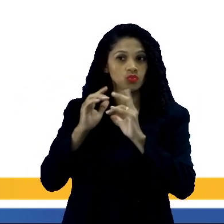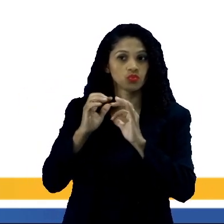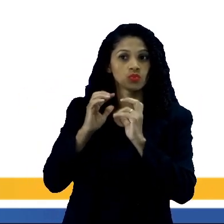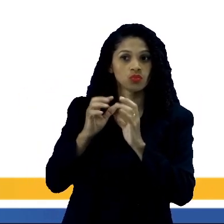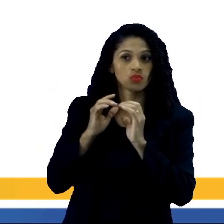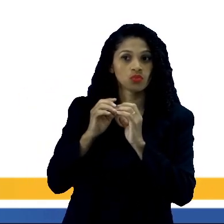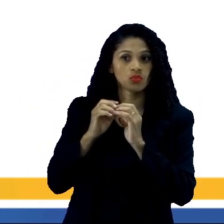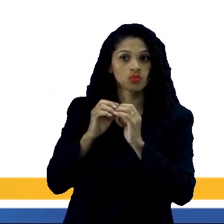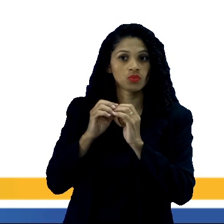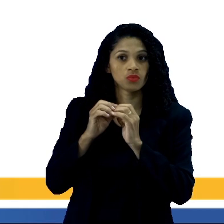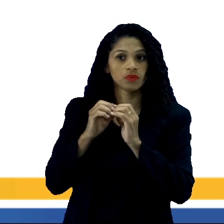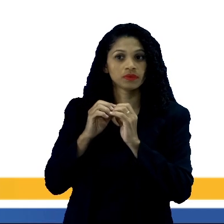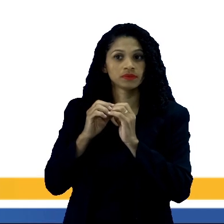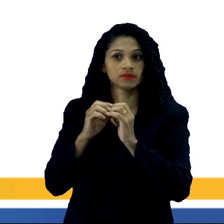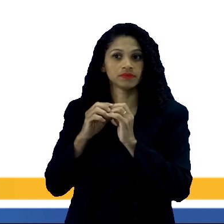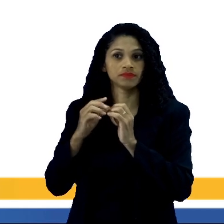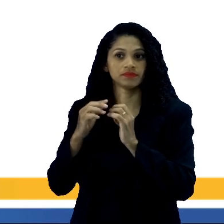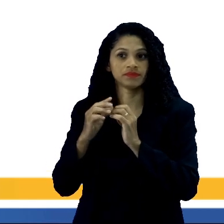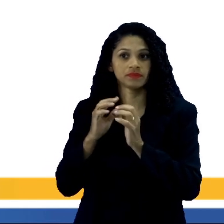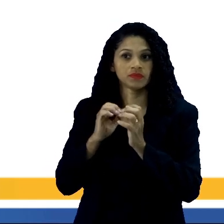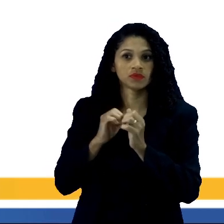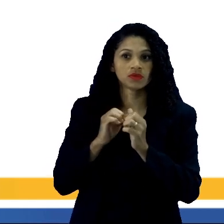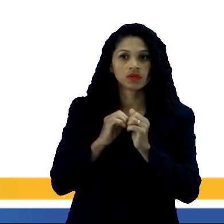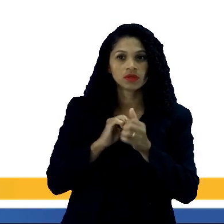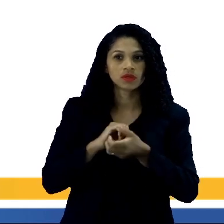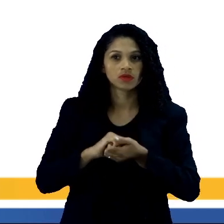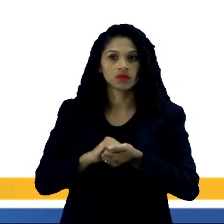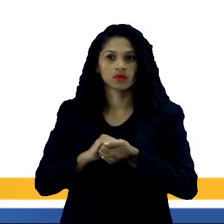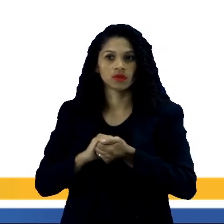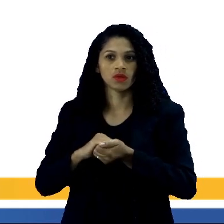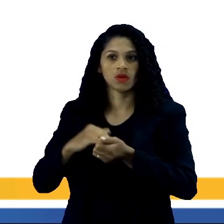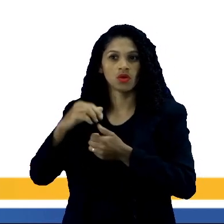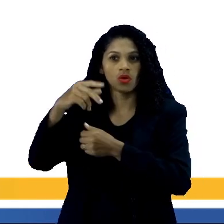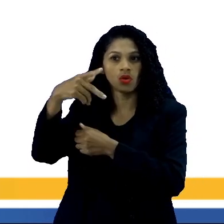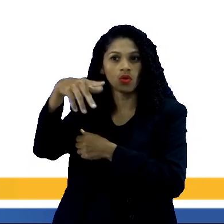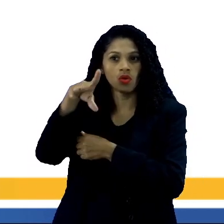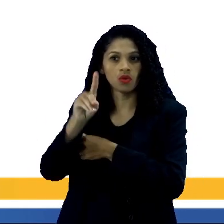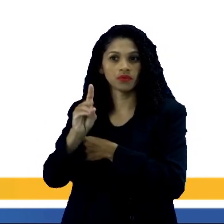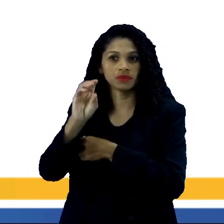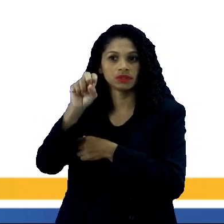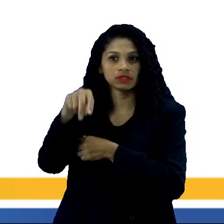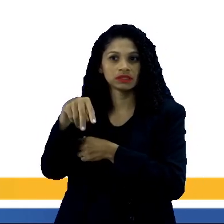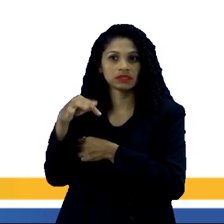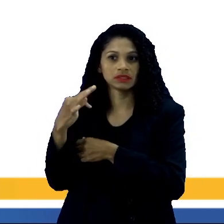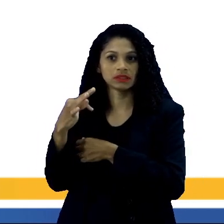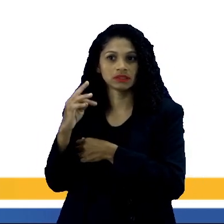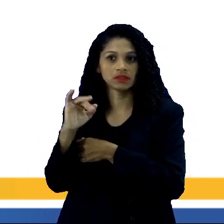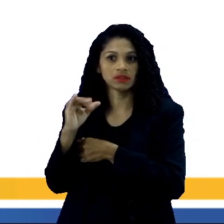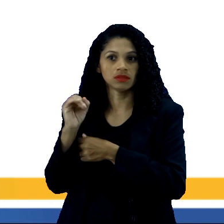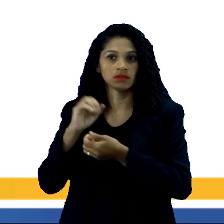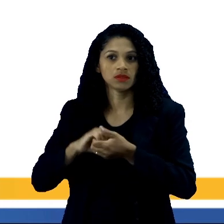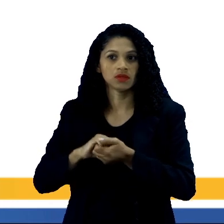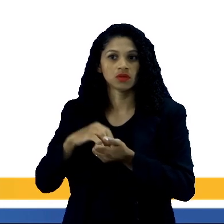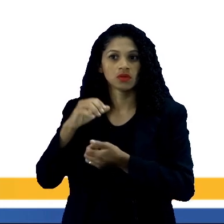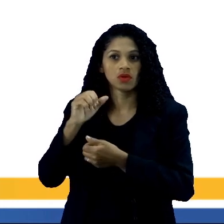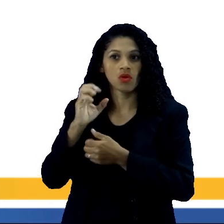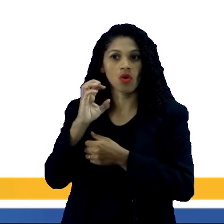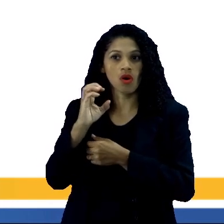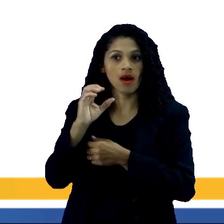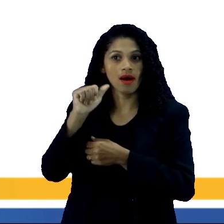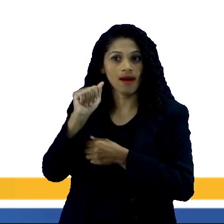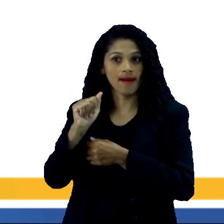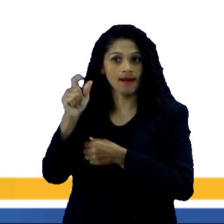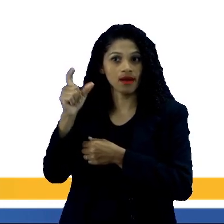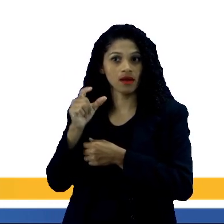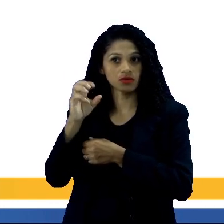uma região chamada de dendrito, uma região chamada de corpo celular, a região chamada de axônio e